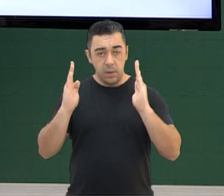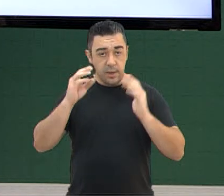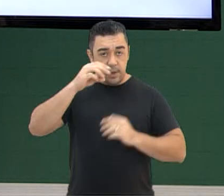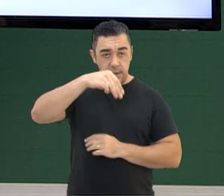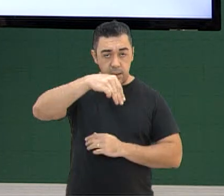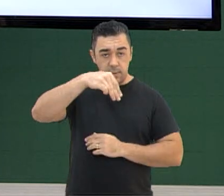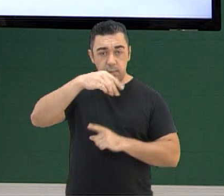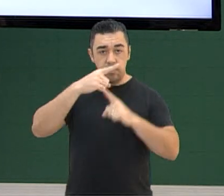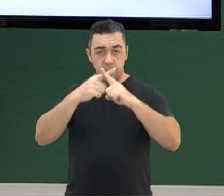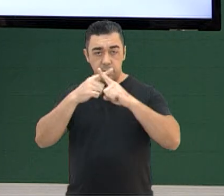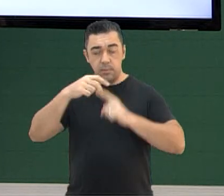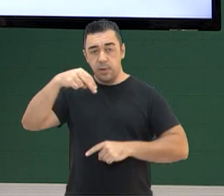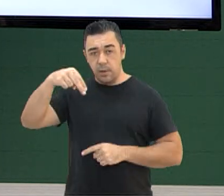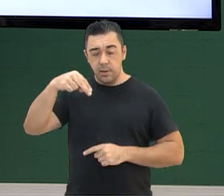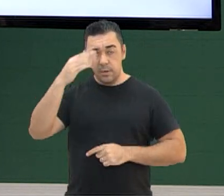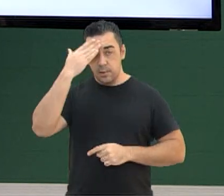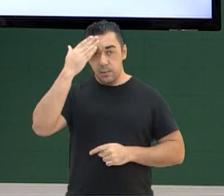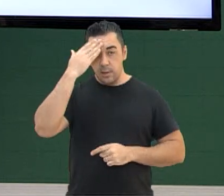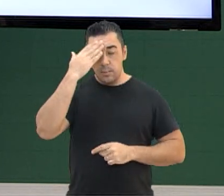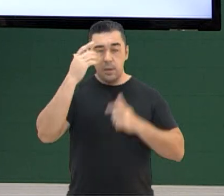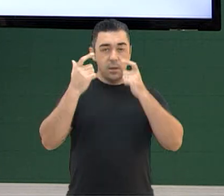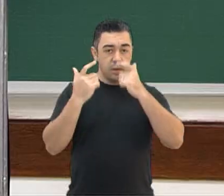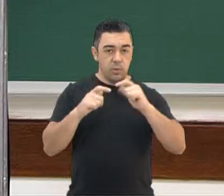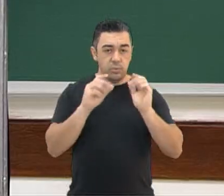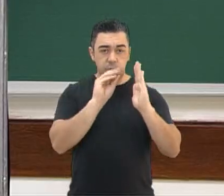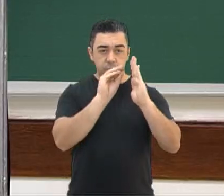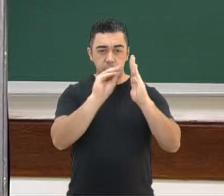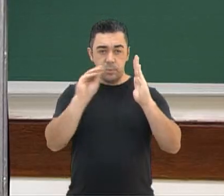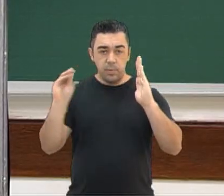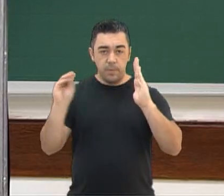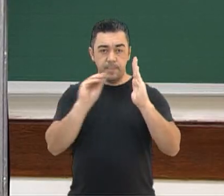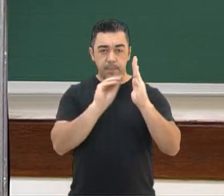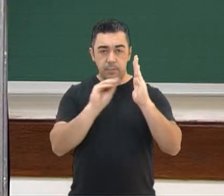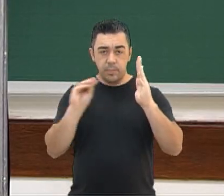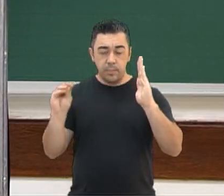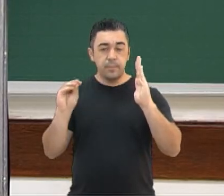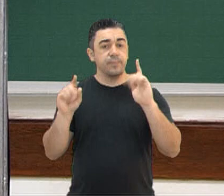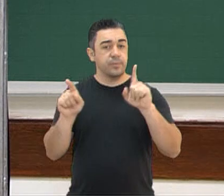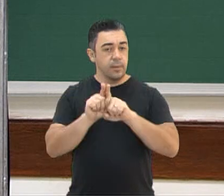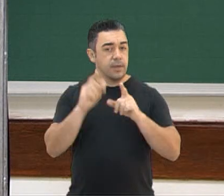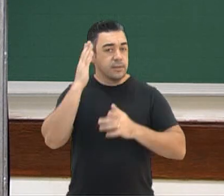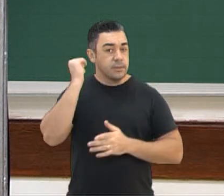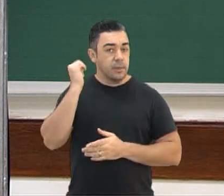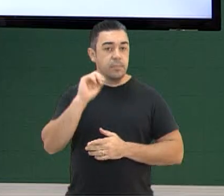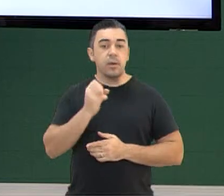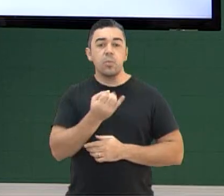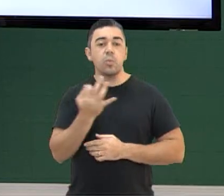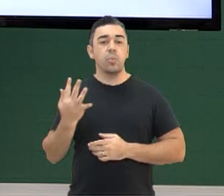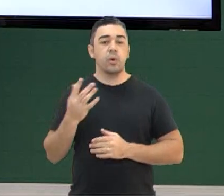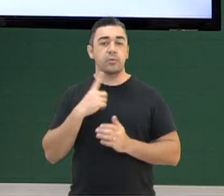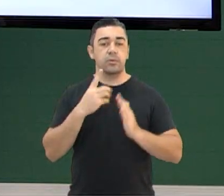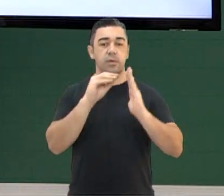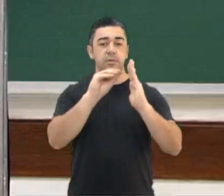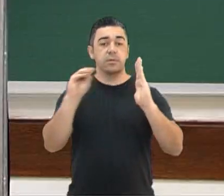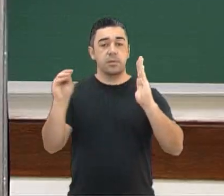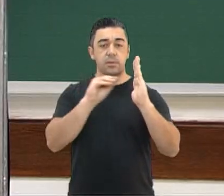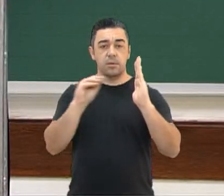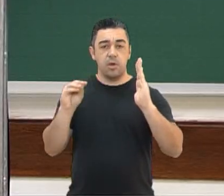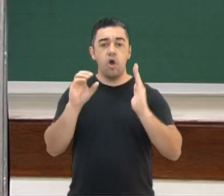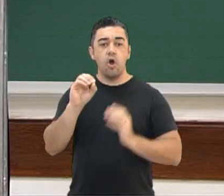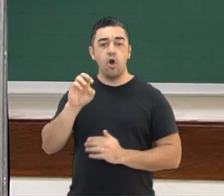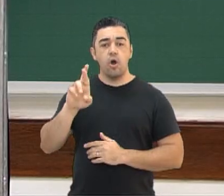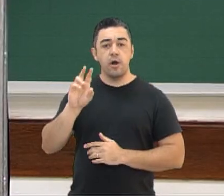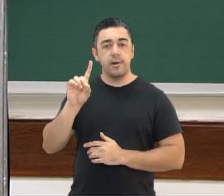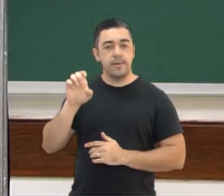saber, que nós temos os índices ali nos elementos e temos a ordem da matriz, tá bom?